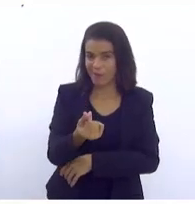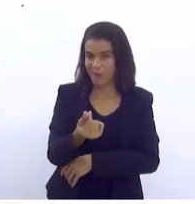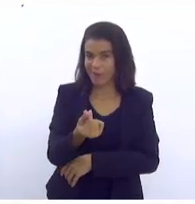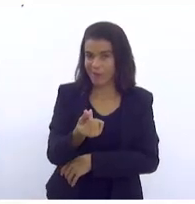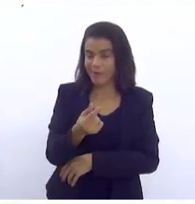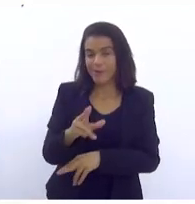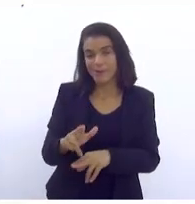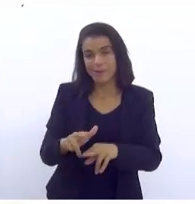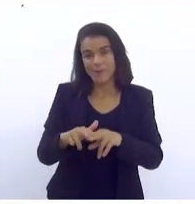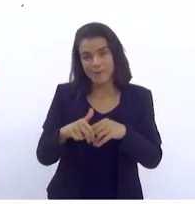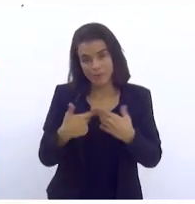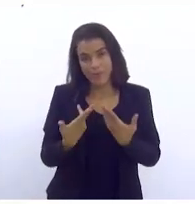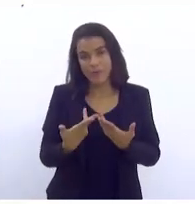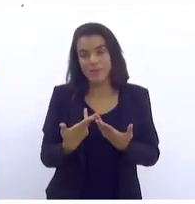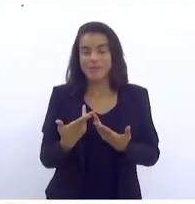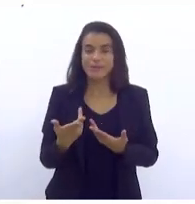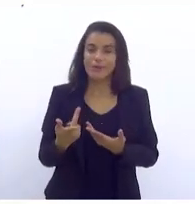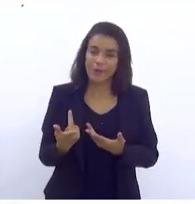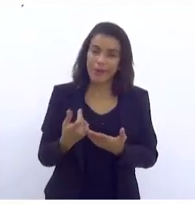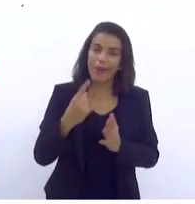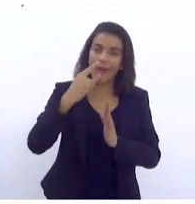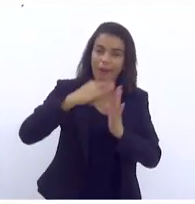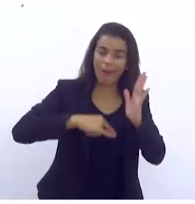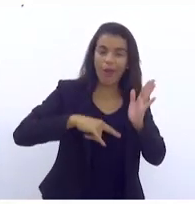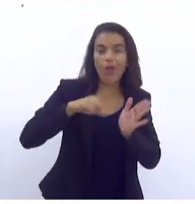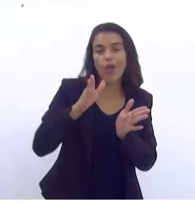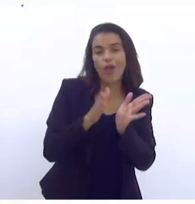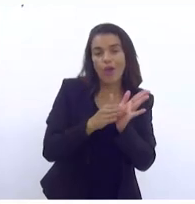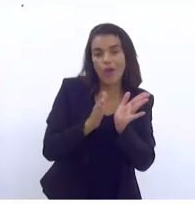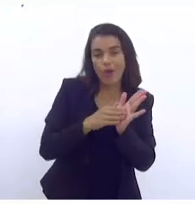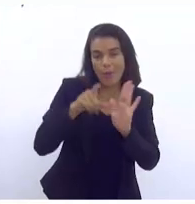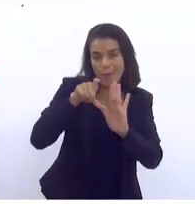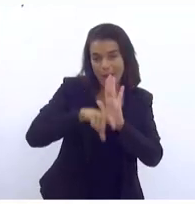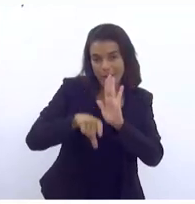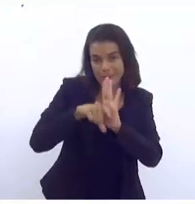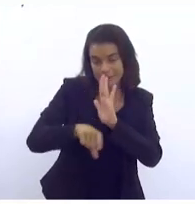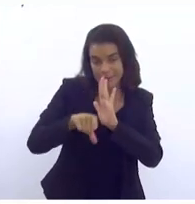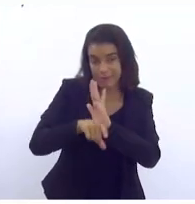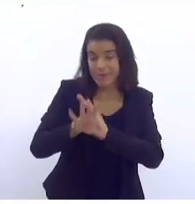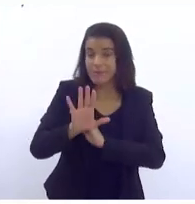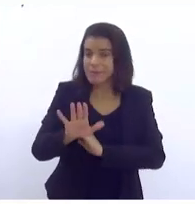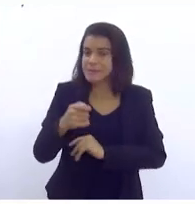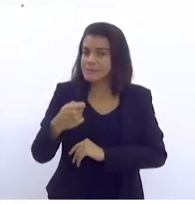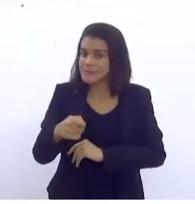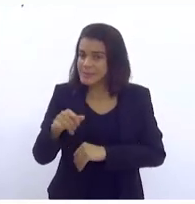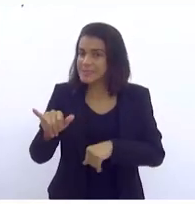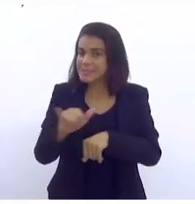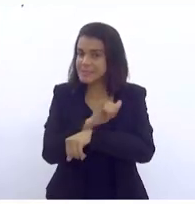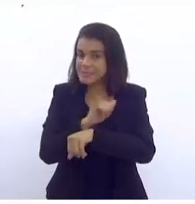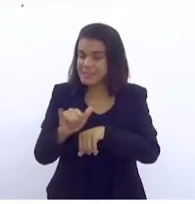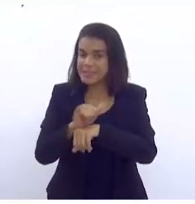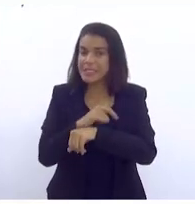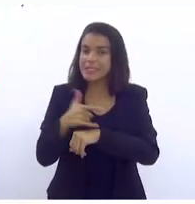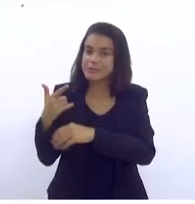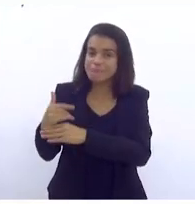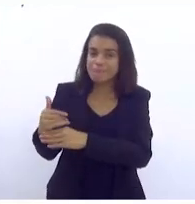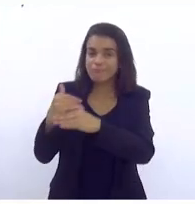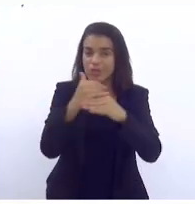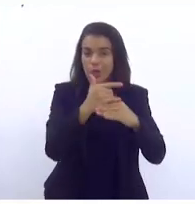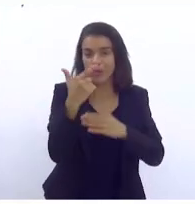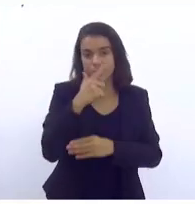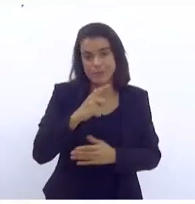por isso que que ela é viabilizado via tarifa Mas é claro que essas tarifas tem que ser montado de uma forma que todo mundo tenha